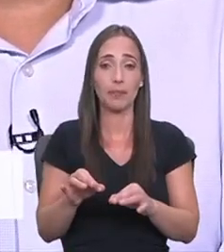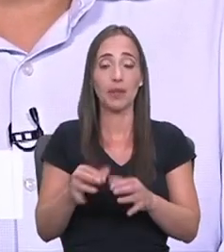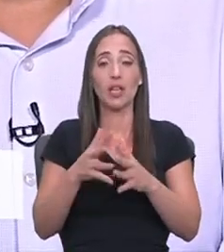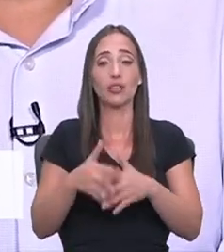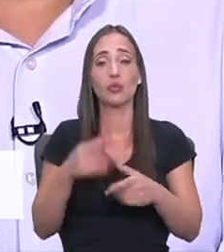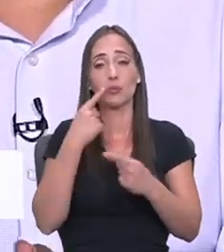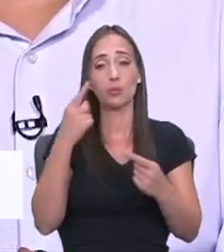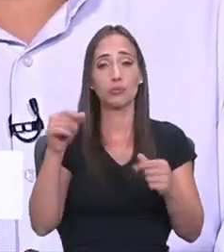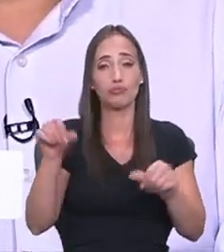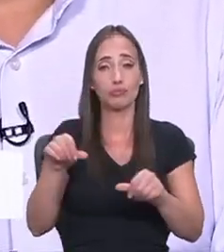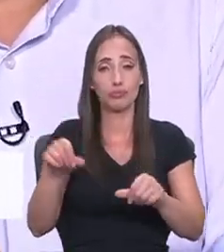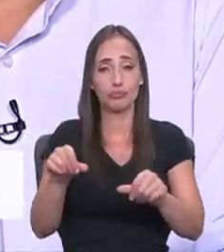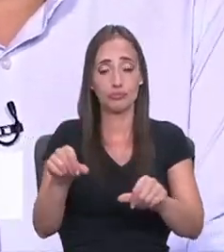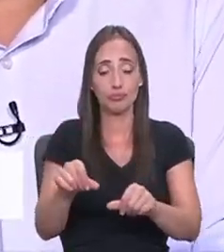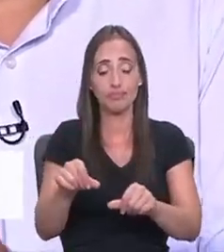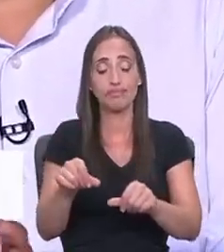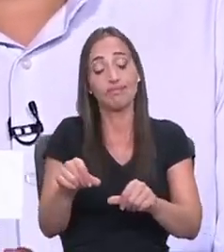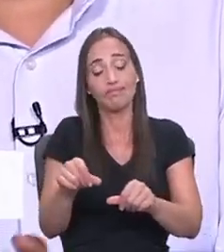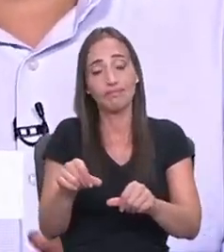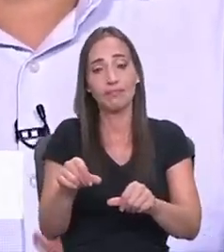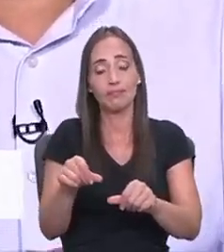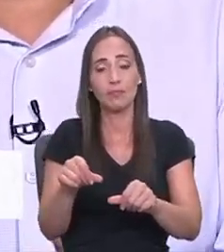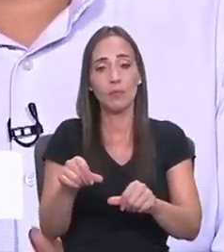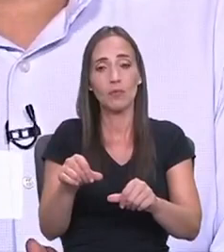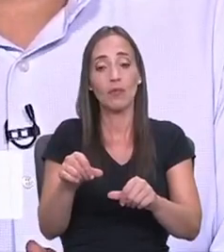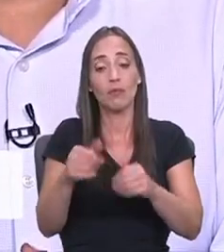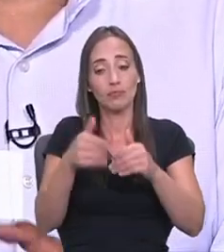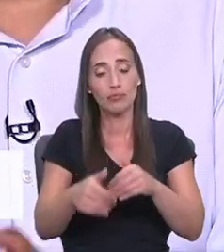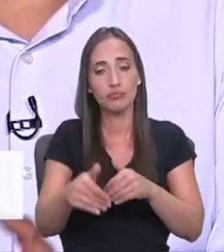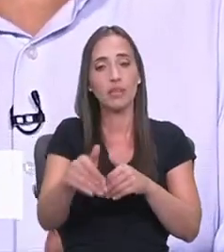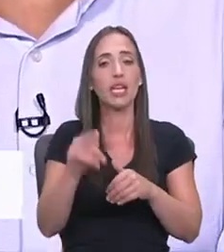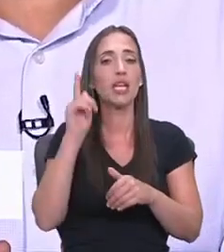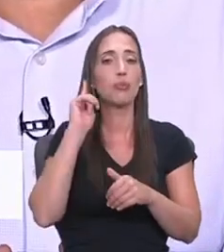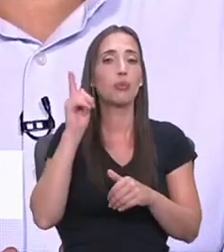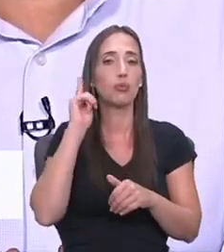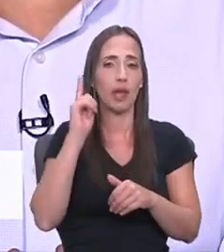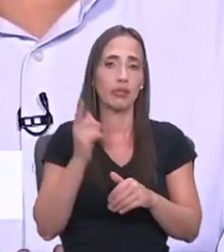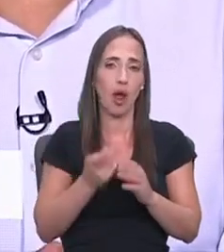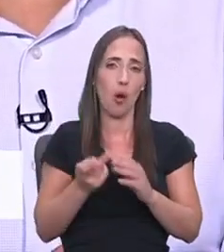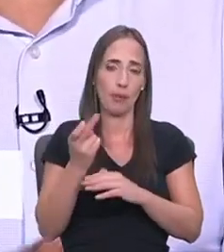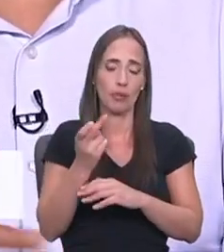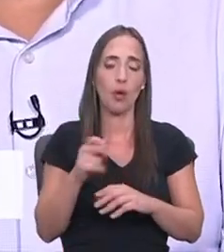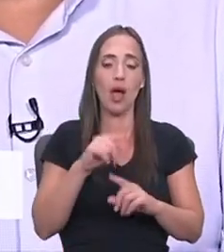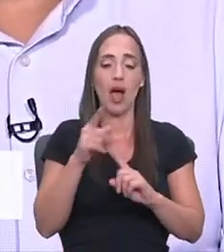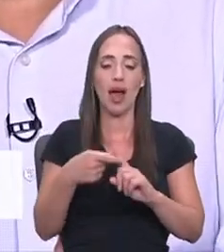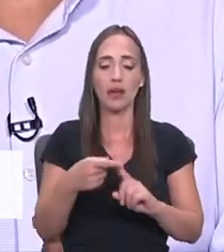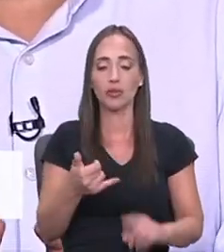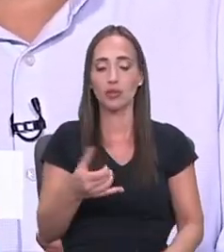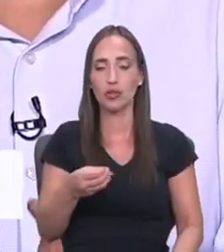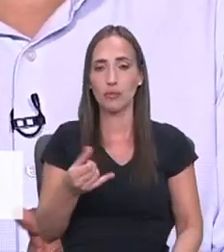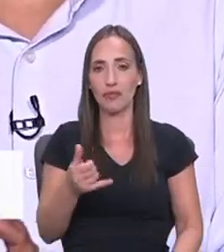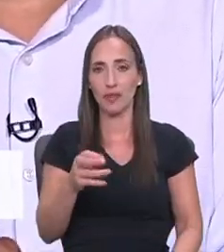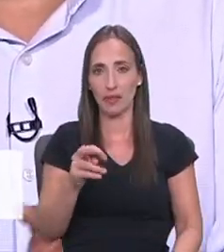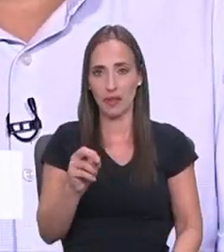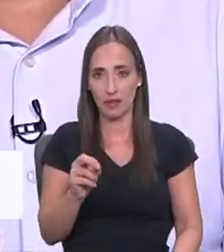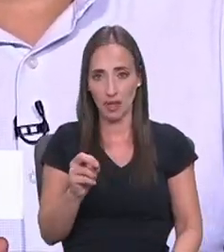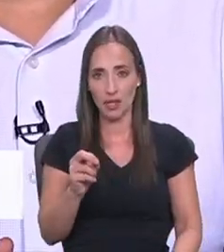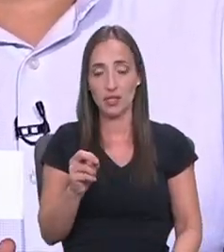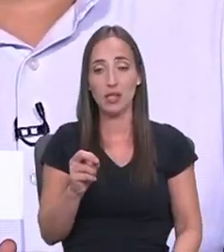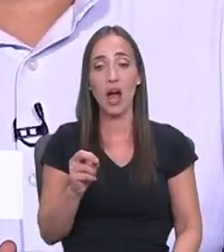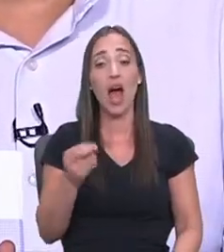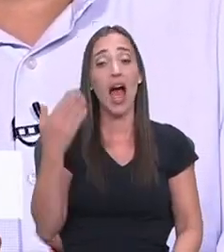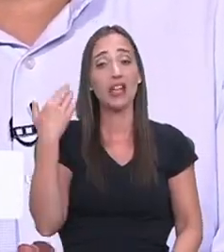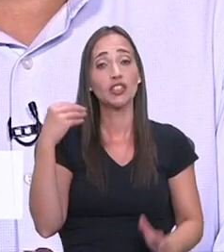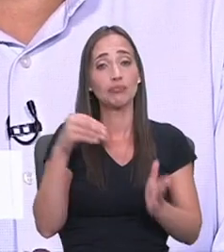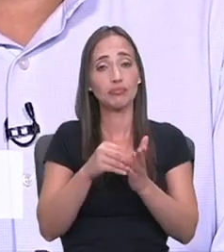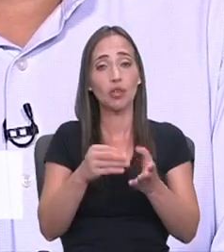degradar e pois bem e para a frente era importante haver este aumento em 2023 não executamos sequer aquilo que estava previsto em